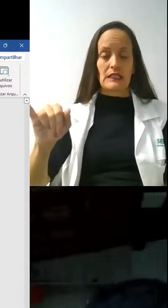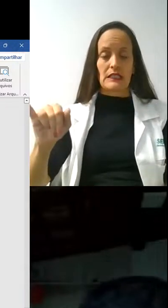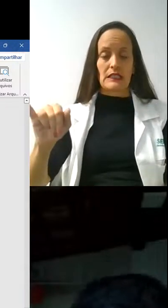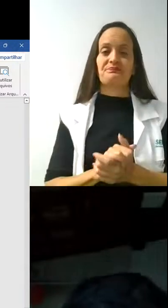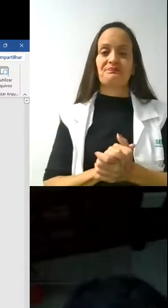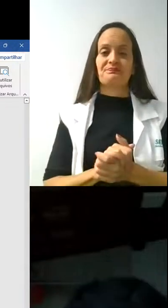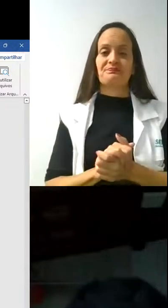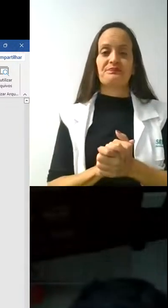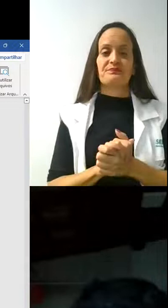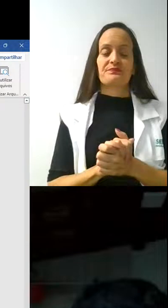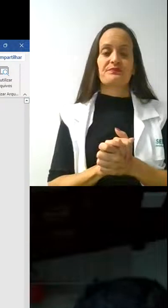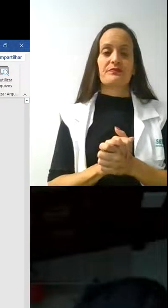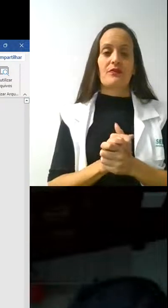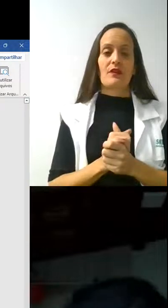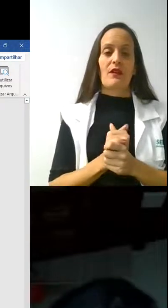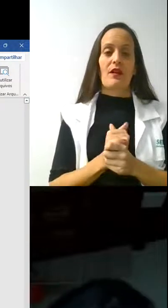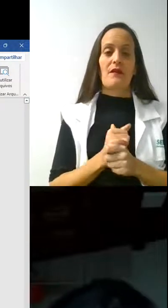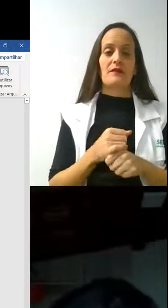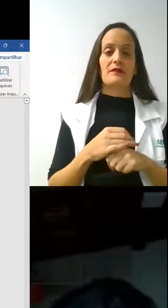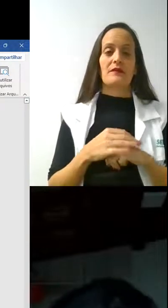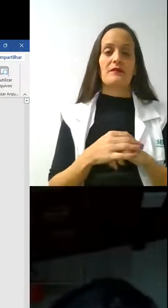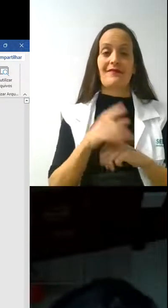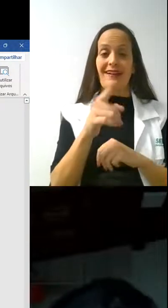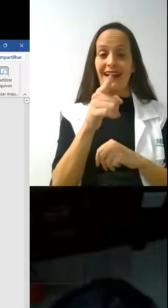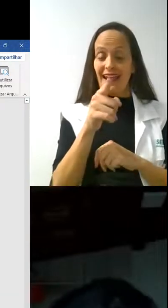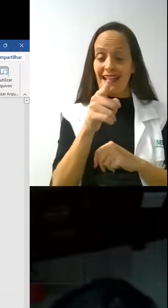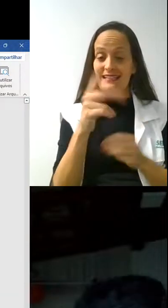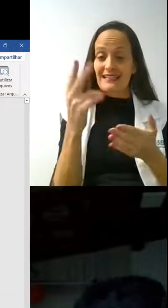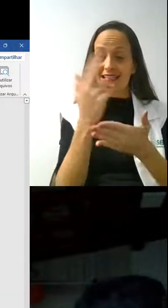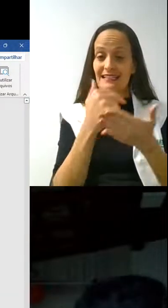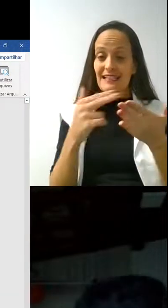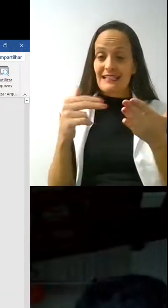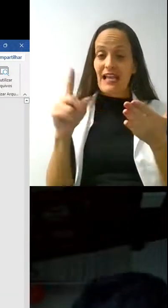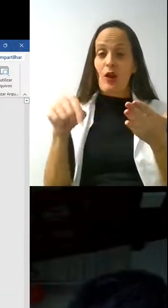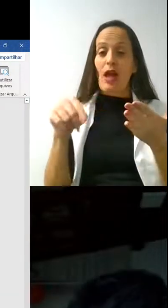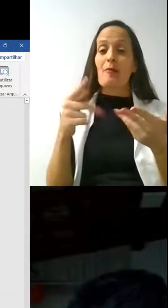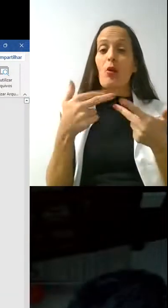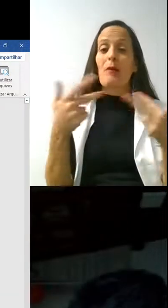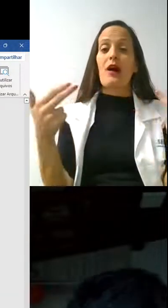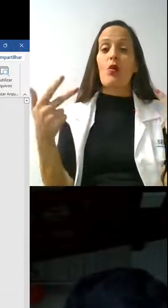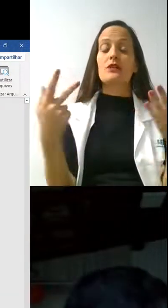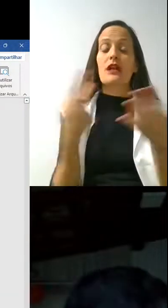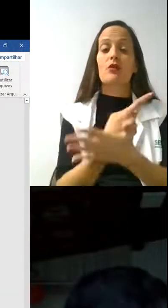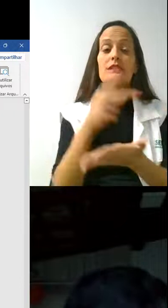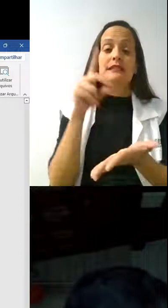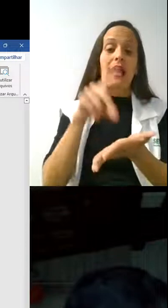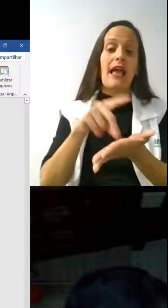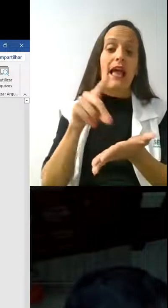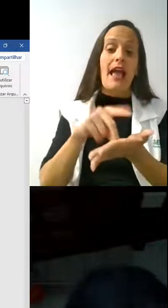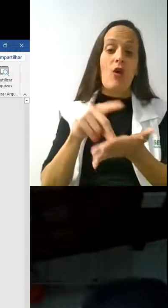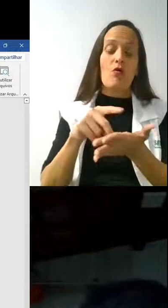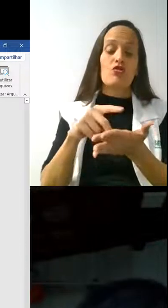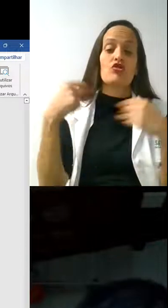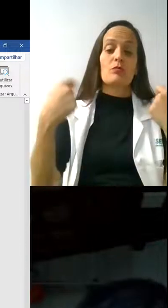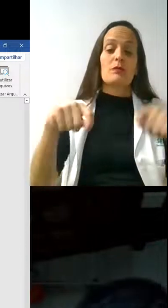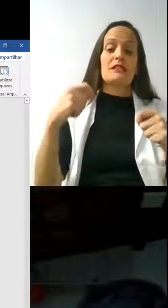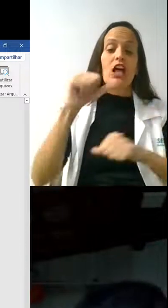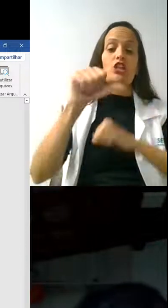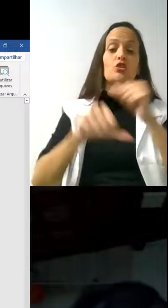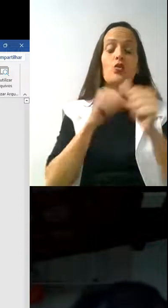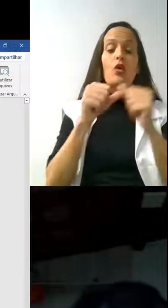ó, que a gente tem agora, é para uma situação real, né? Que a gente vai fazer a substituição de um transformador,